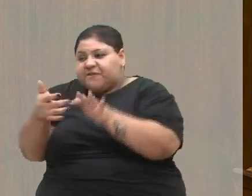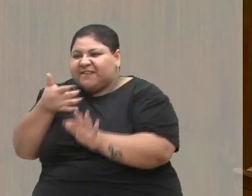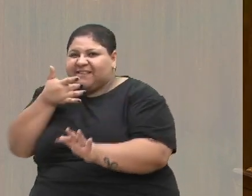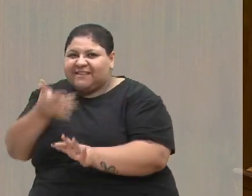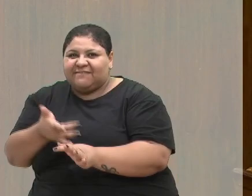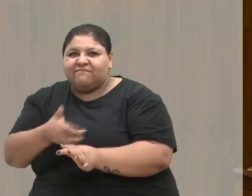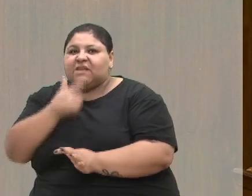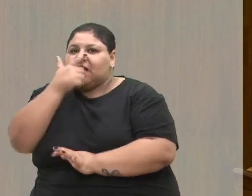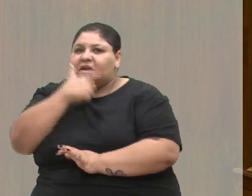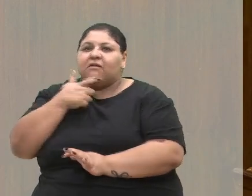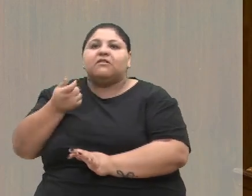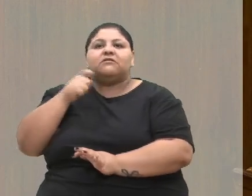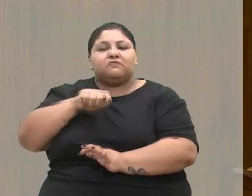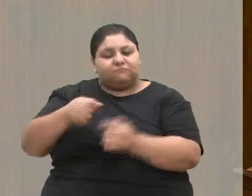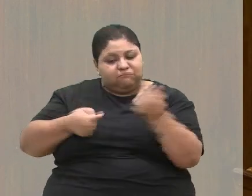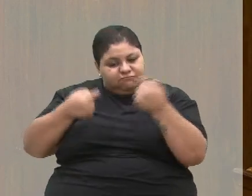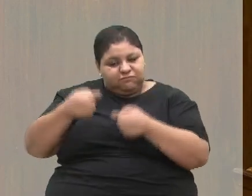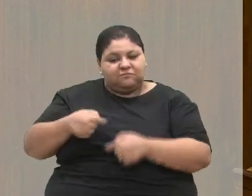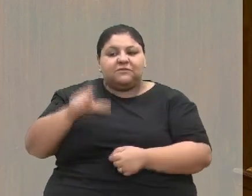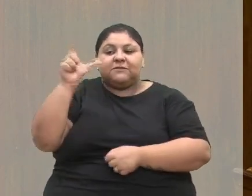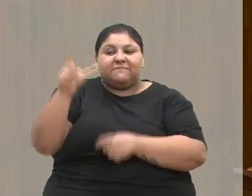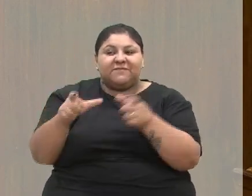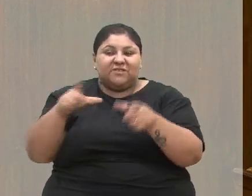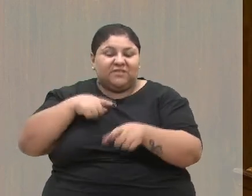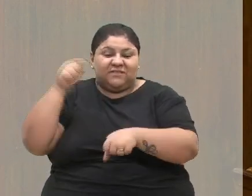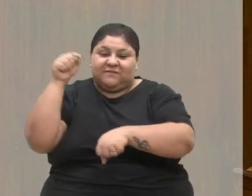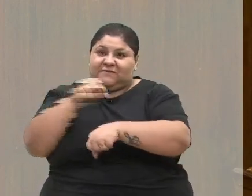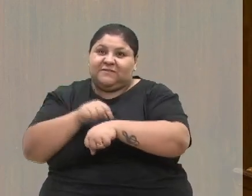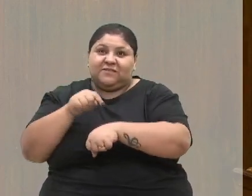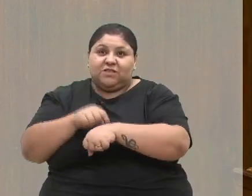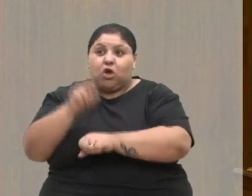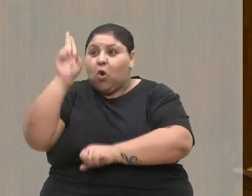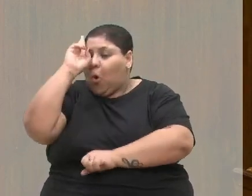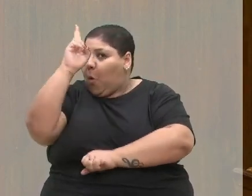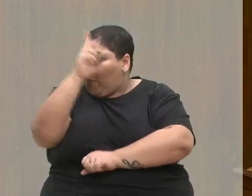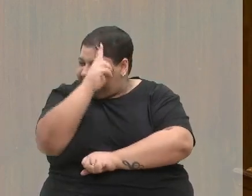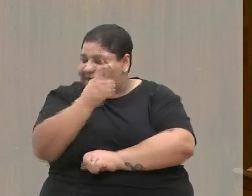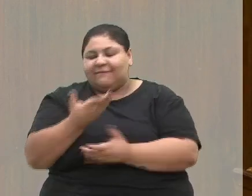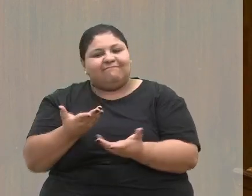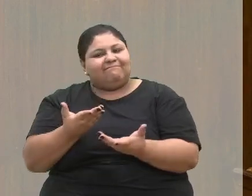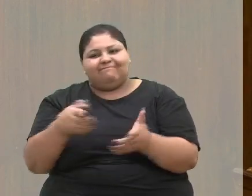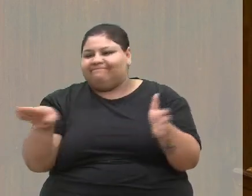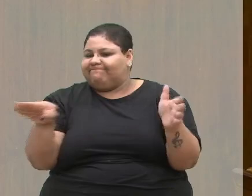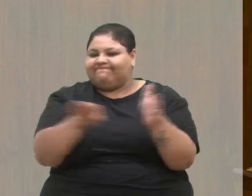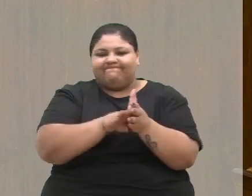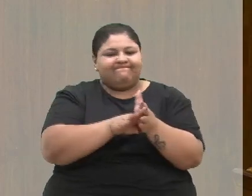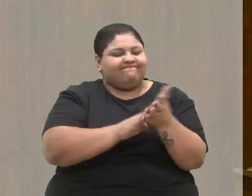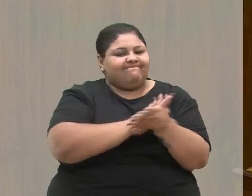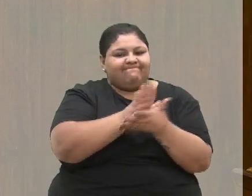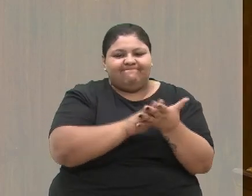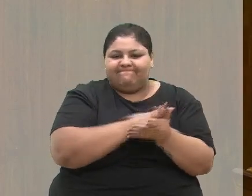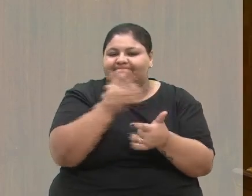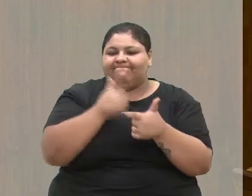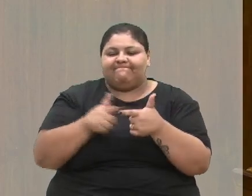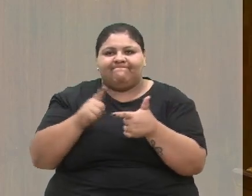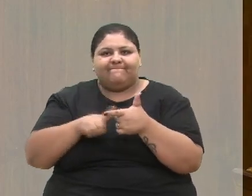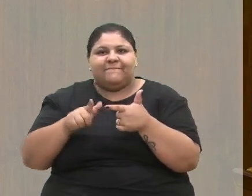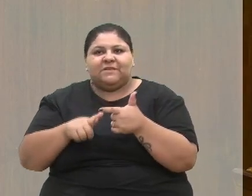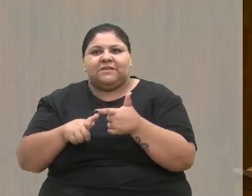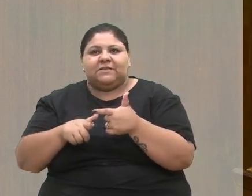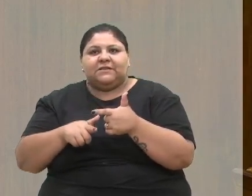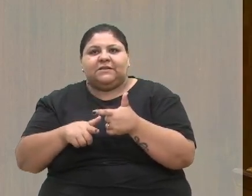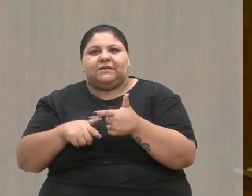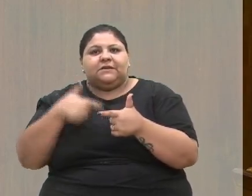nós precisamos discutir. As pessoas têm horário, nem Uber não vai. Então, é um problema que nós precisamos ver como um todo na